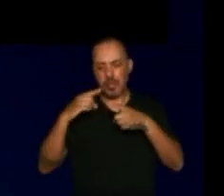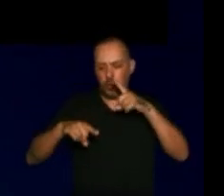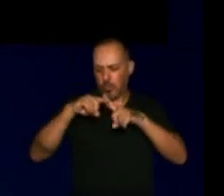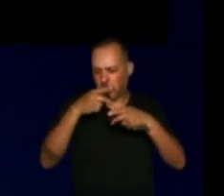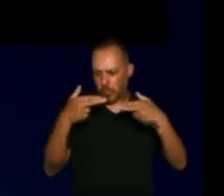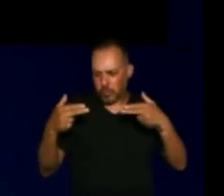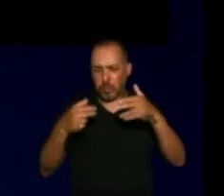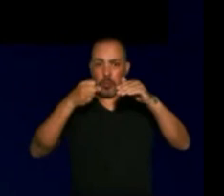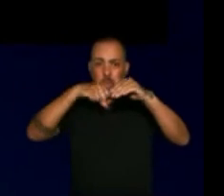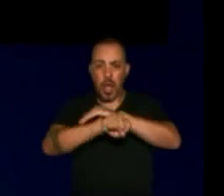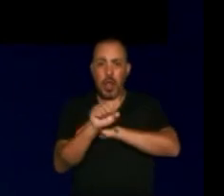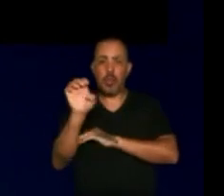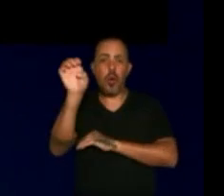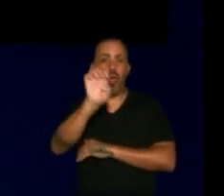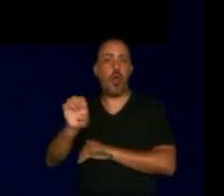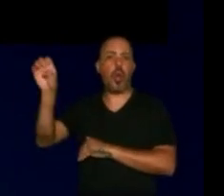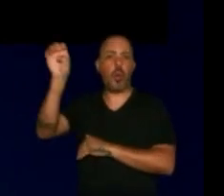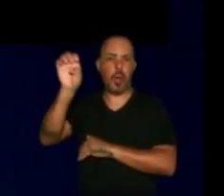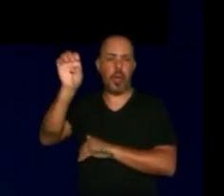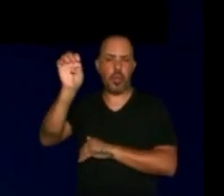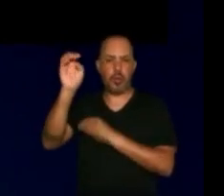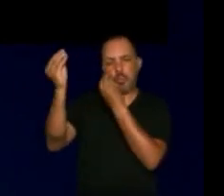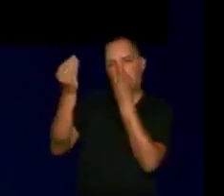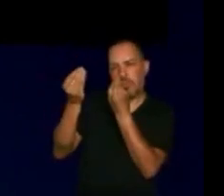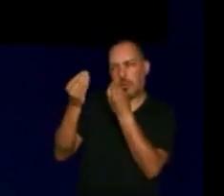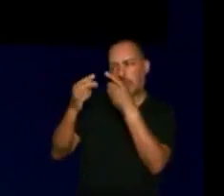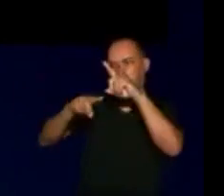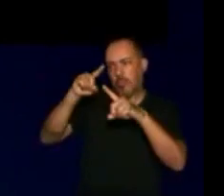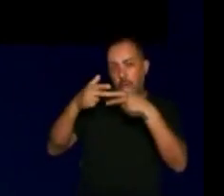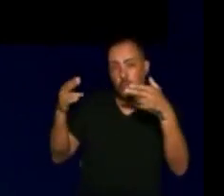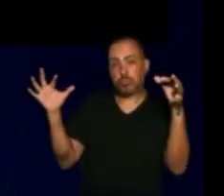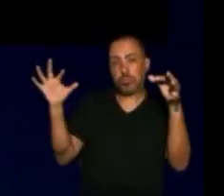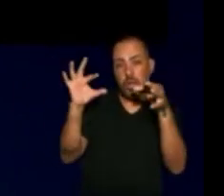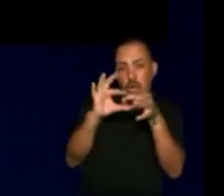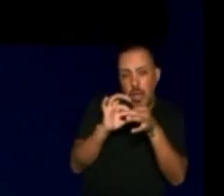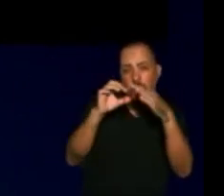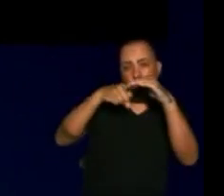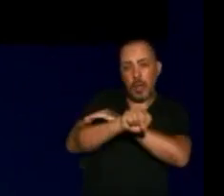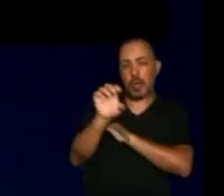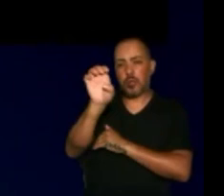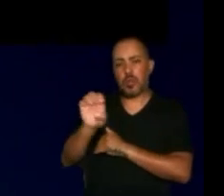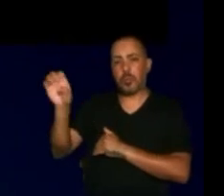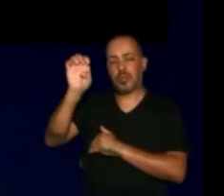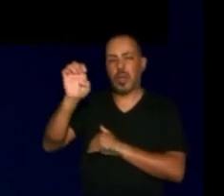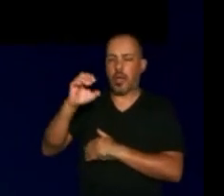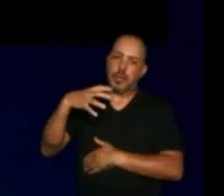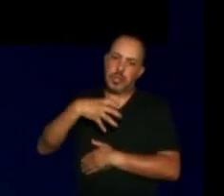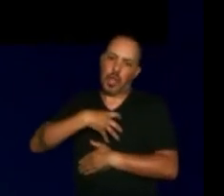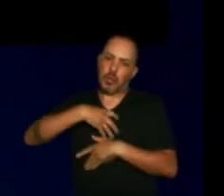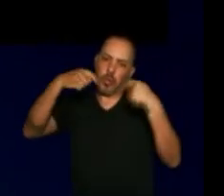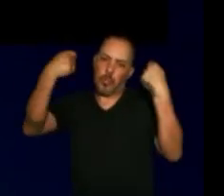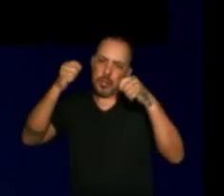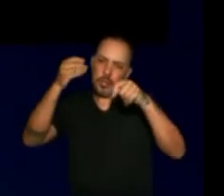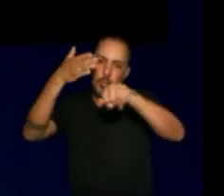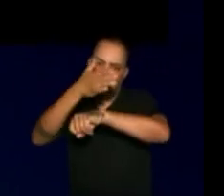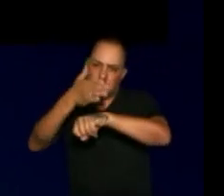mercado europeu. Então, não adianta a gente pensar num produto que não tenha fit com o mercado europeu, porque aí não vai fazer sentido nenhum participar. E isso vai